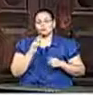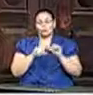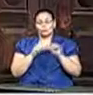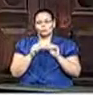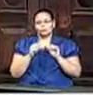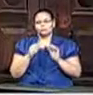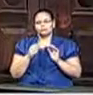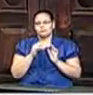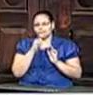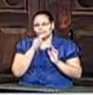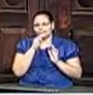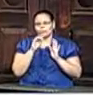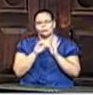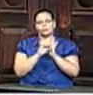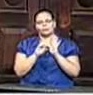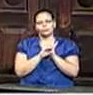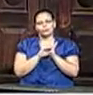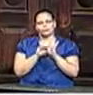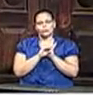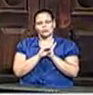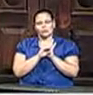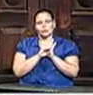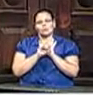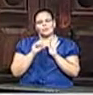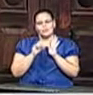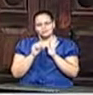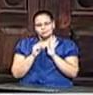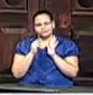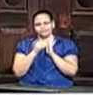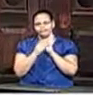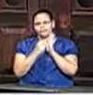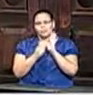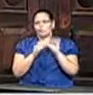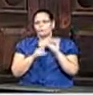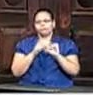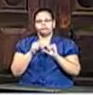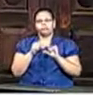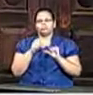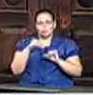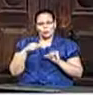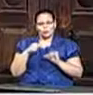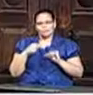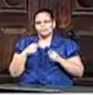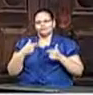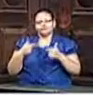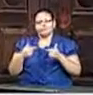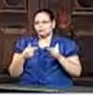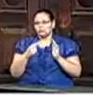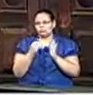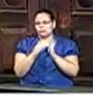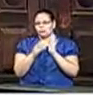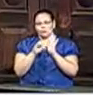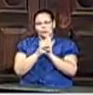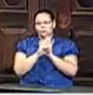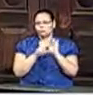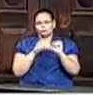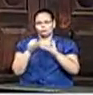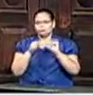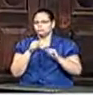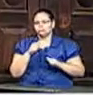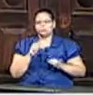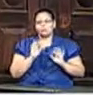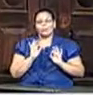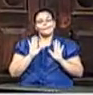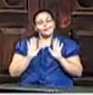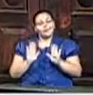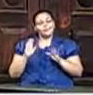que a Constituição sofresse modificações. Mas veio